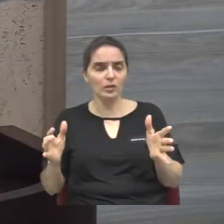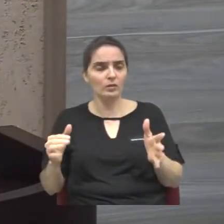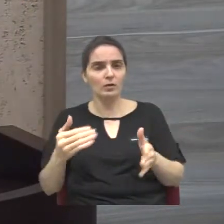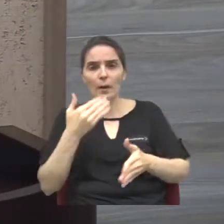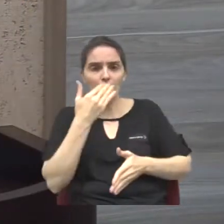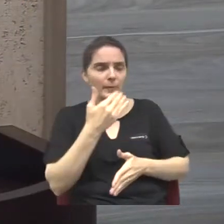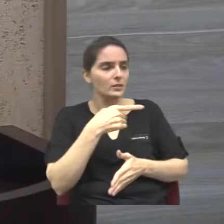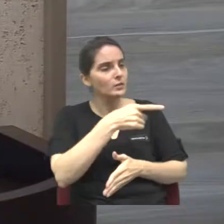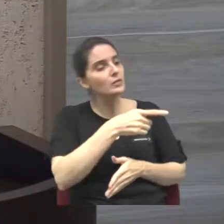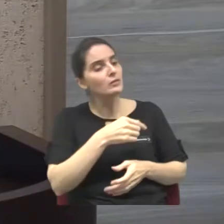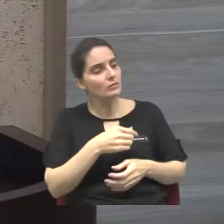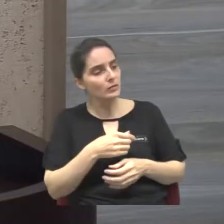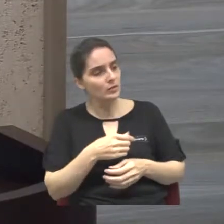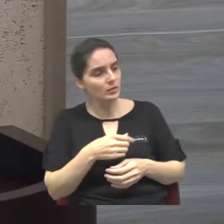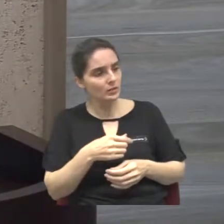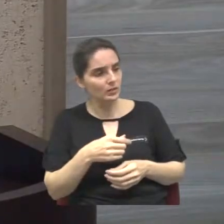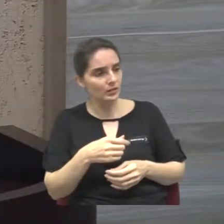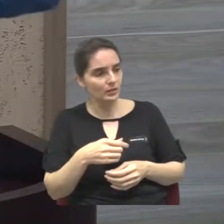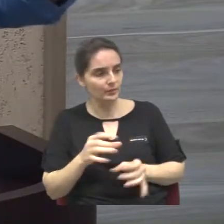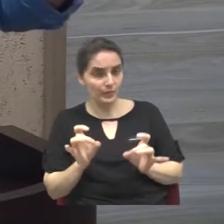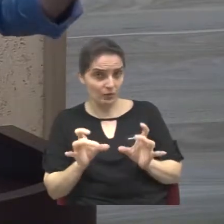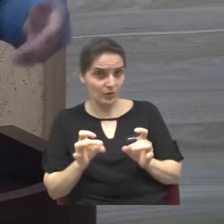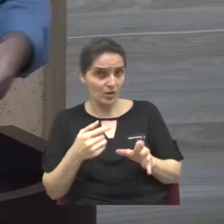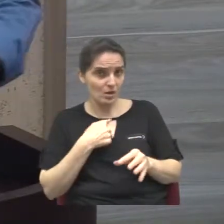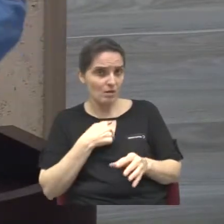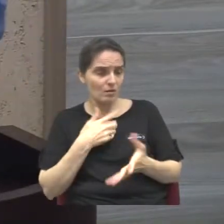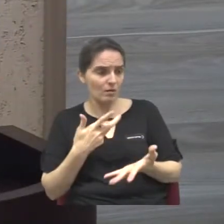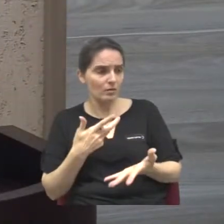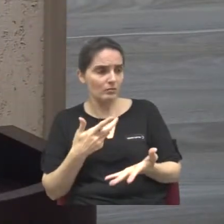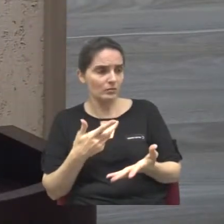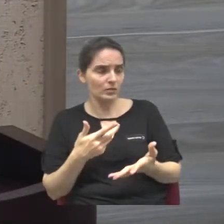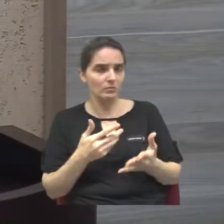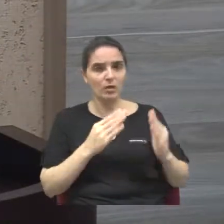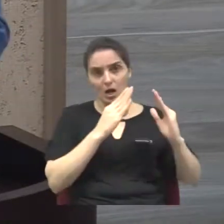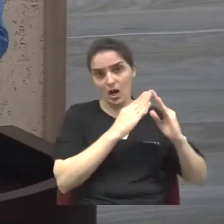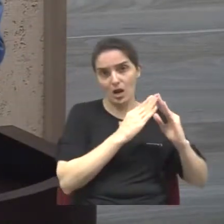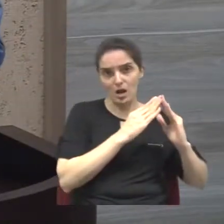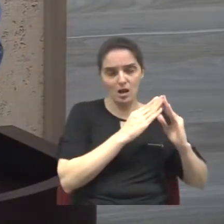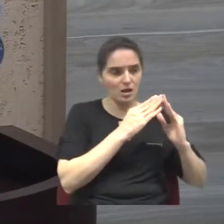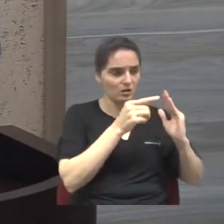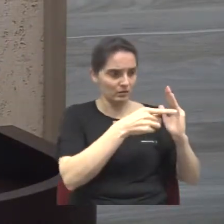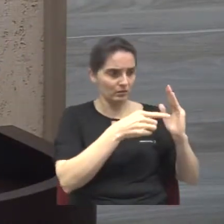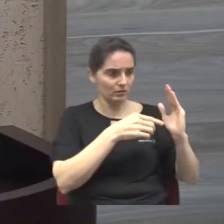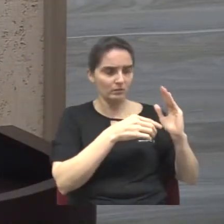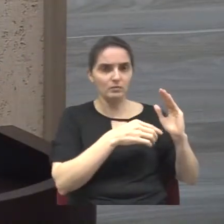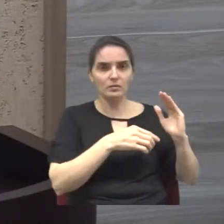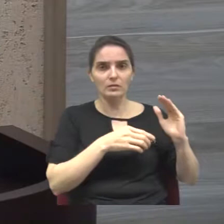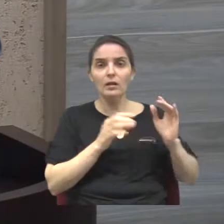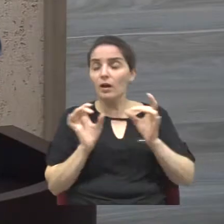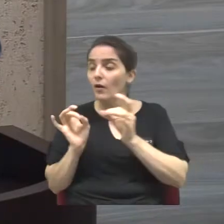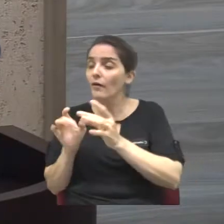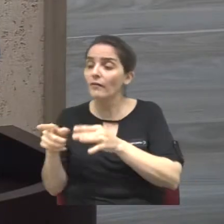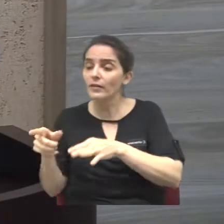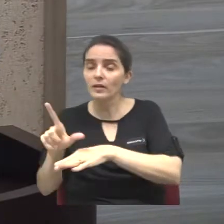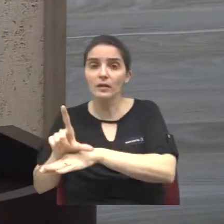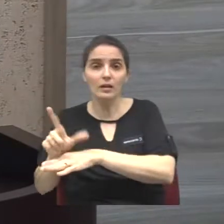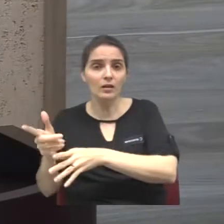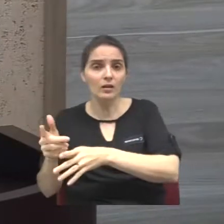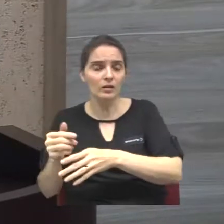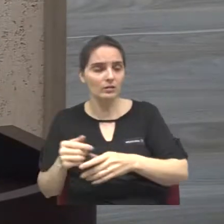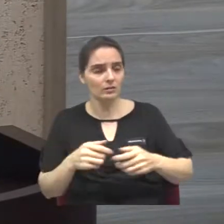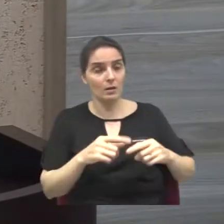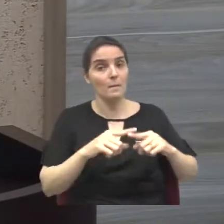troquei toda a fiação da minha casa, que estava antiga, eu vou lá e vendo no ferro velho, só que daí eu vou ter que fazer um